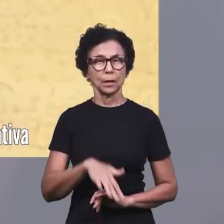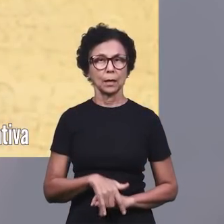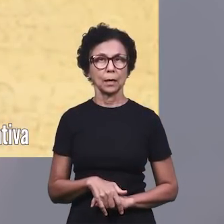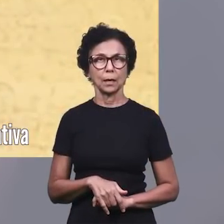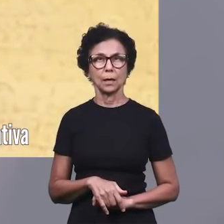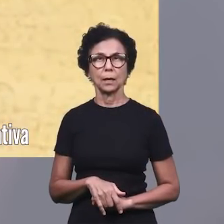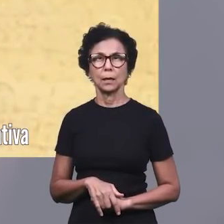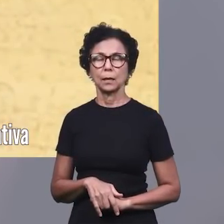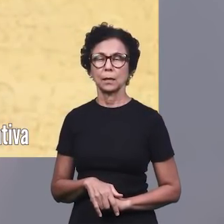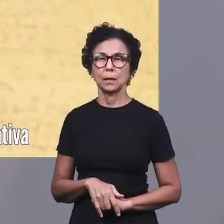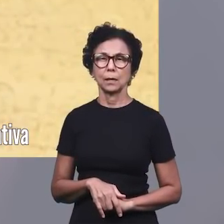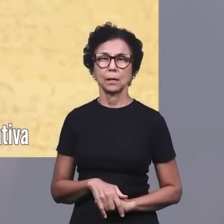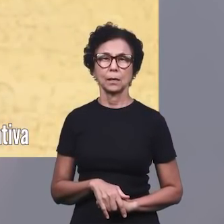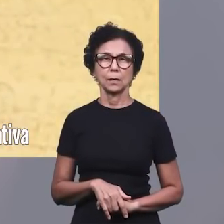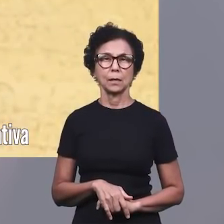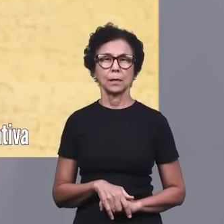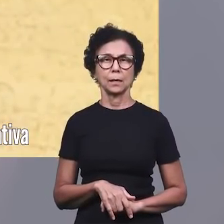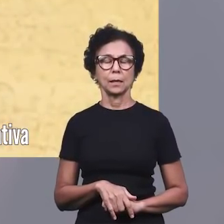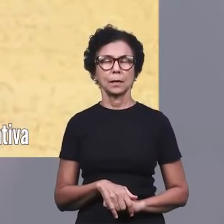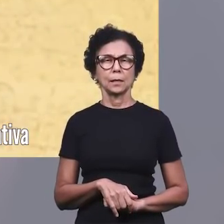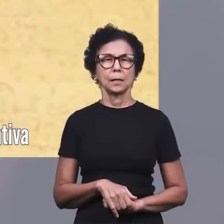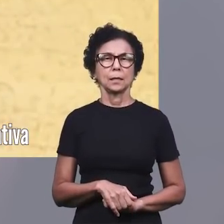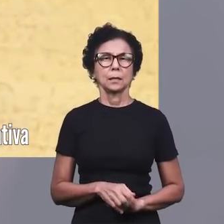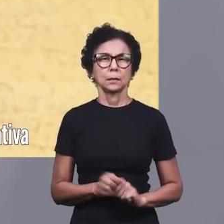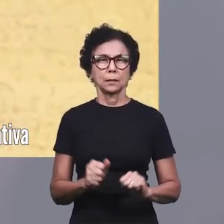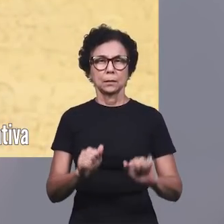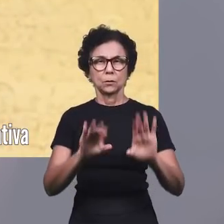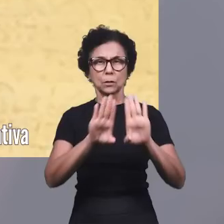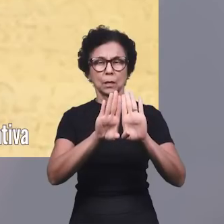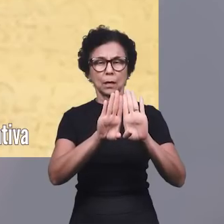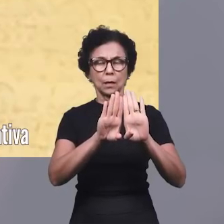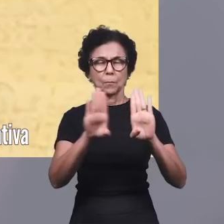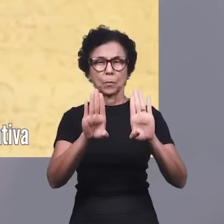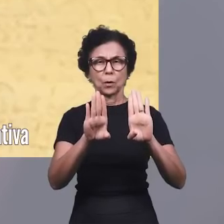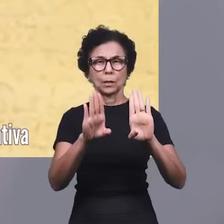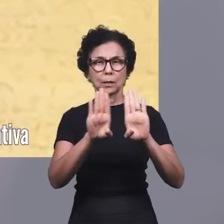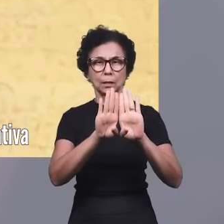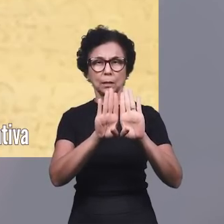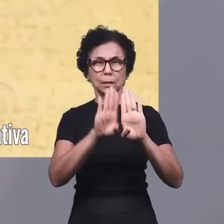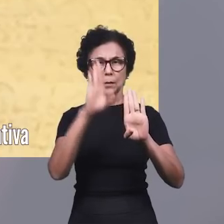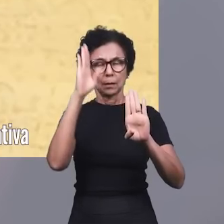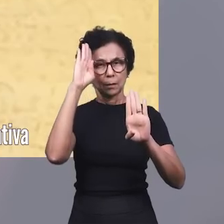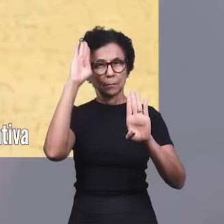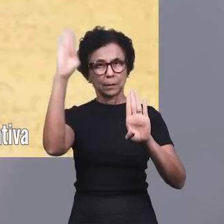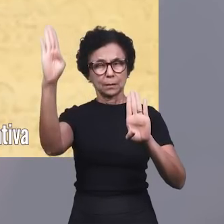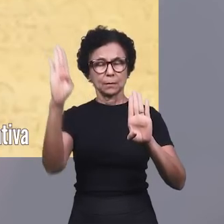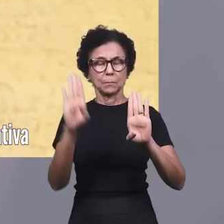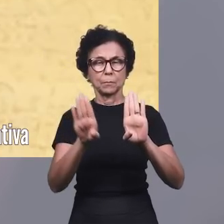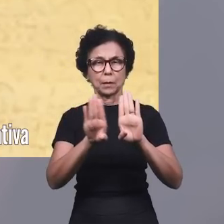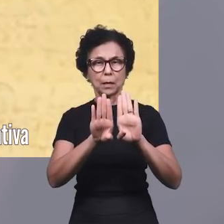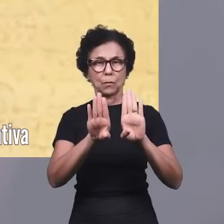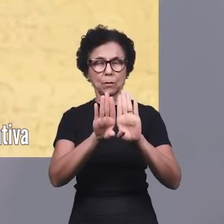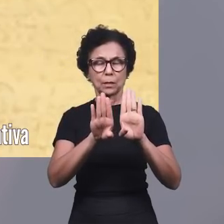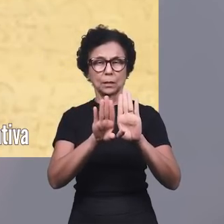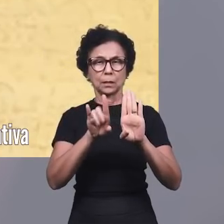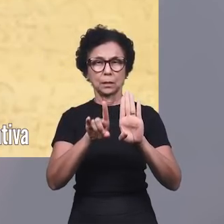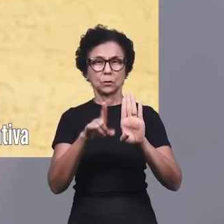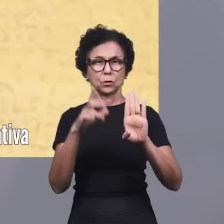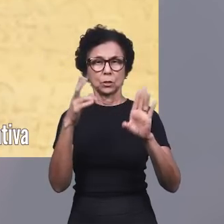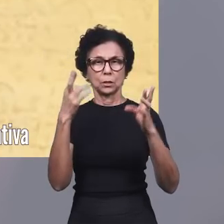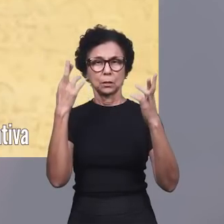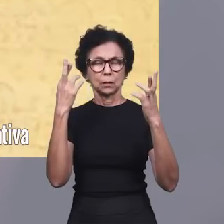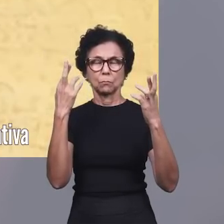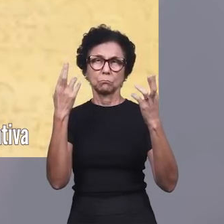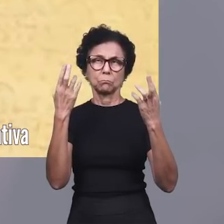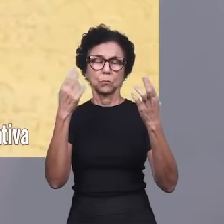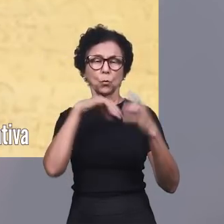quando por ela o ofertante entrava com a vítima para ser imolada, né? Indo até o altar, e